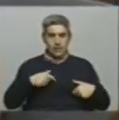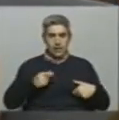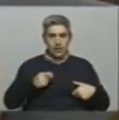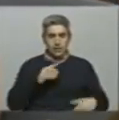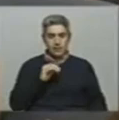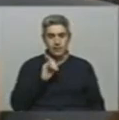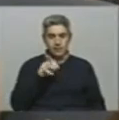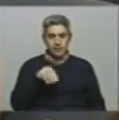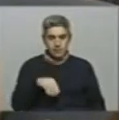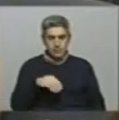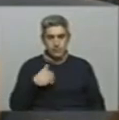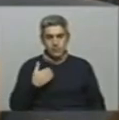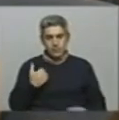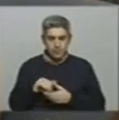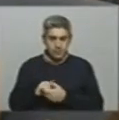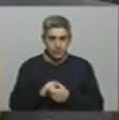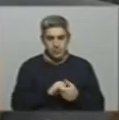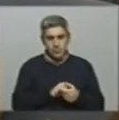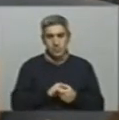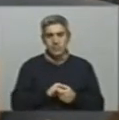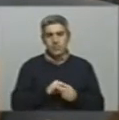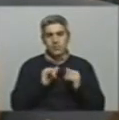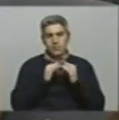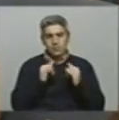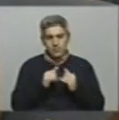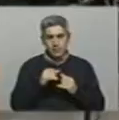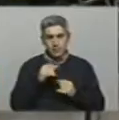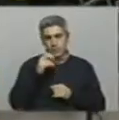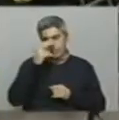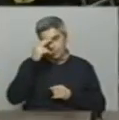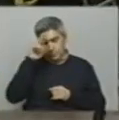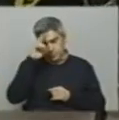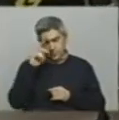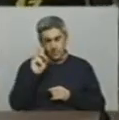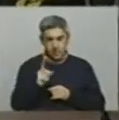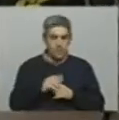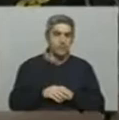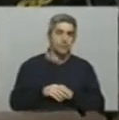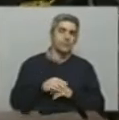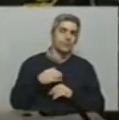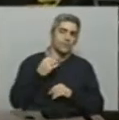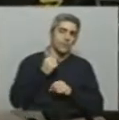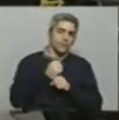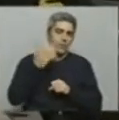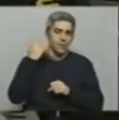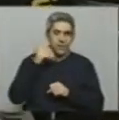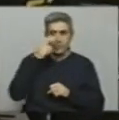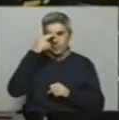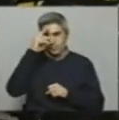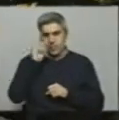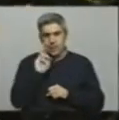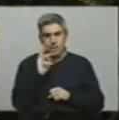SIM, que é a Solidariedade Internacional para Moçambique. Pronto, eu como trabalhei em Moçambique